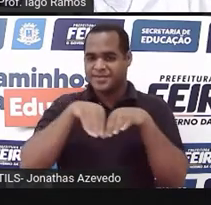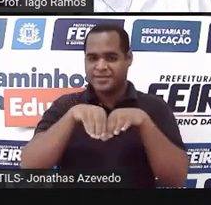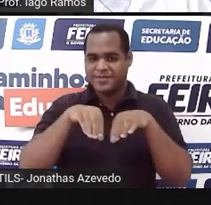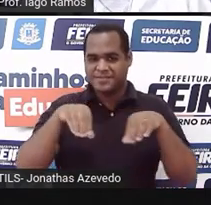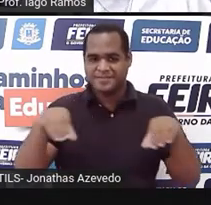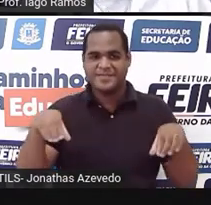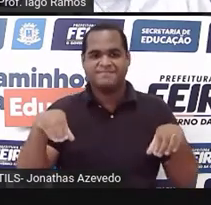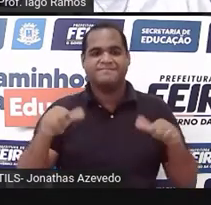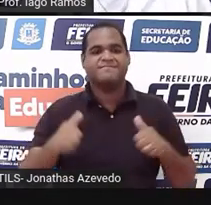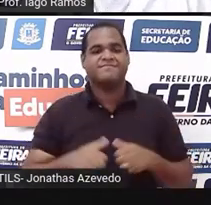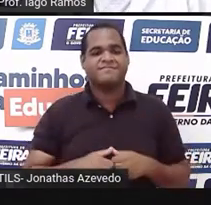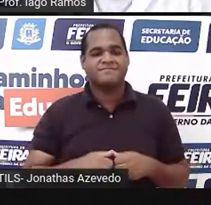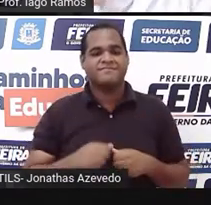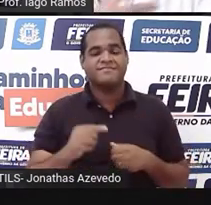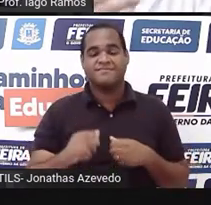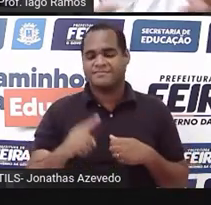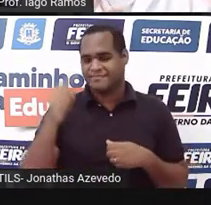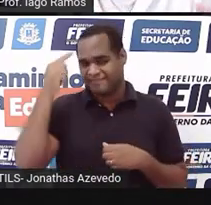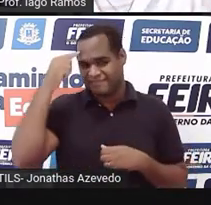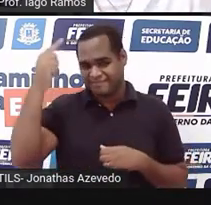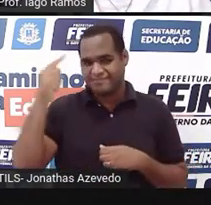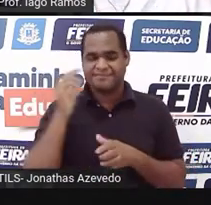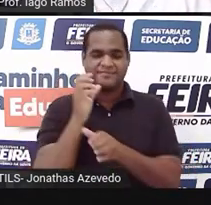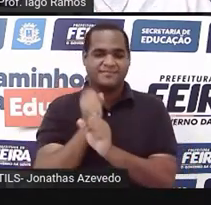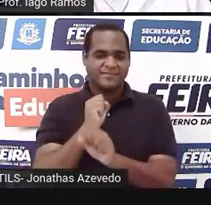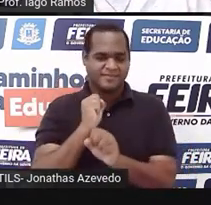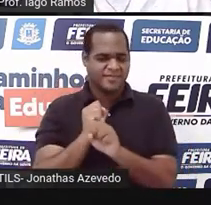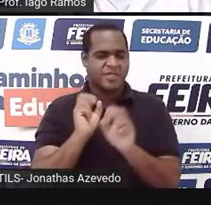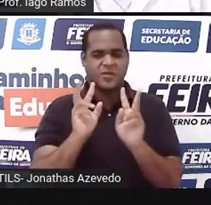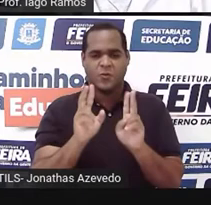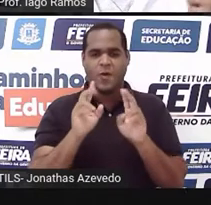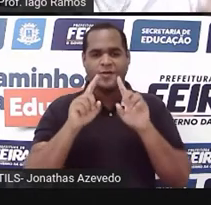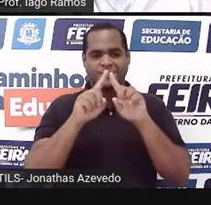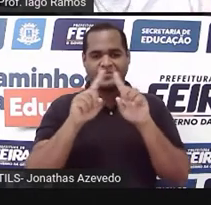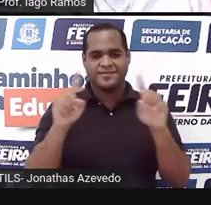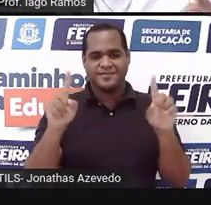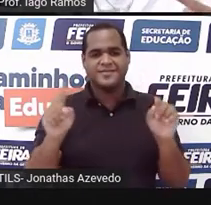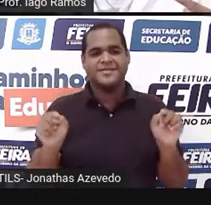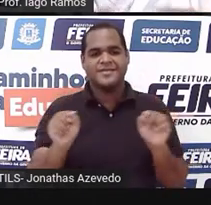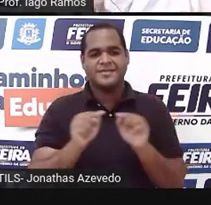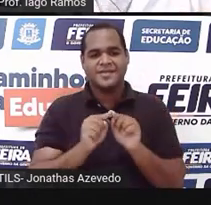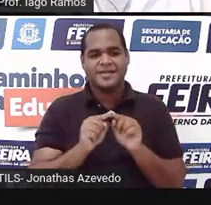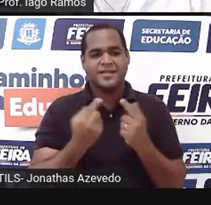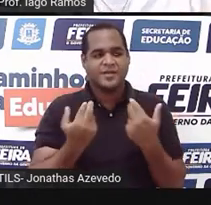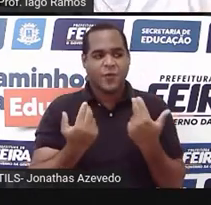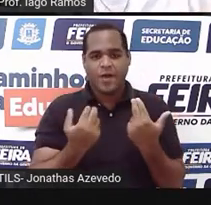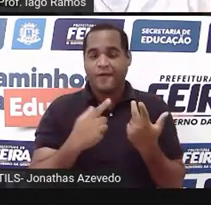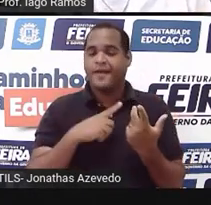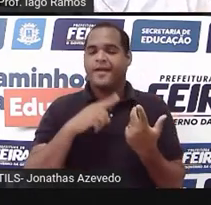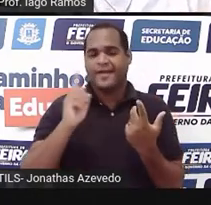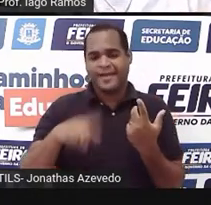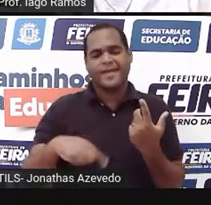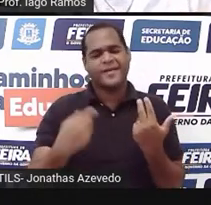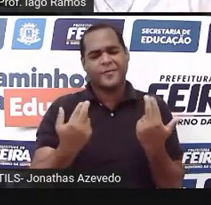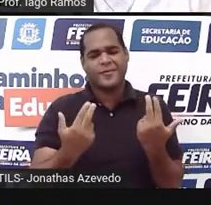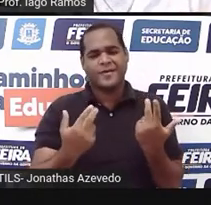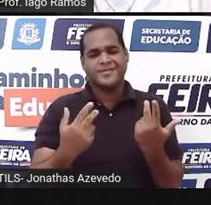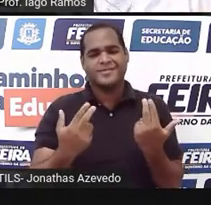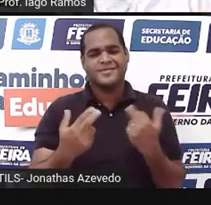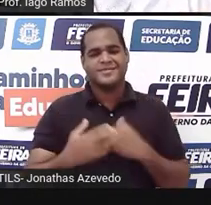de paralelogramos que a mesma forma de calculado o retângulo até porque o retângulo é um paralelogramo